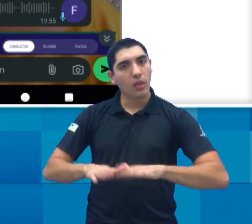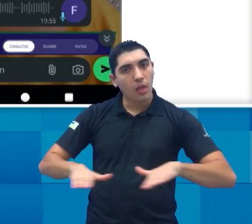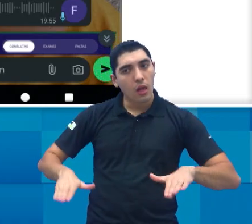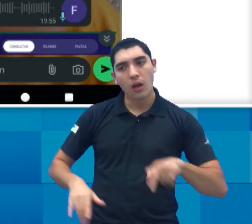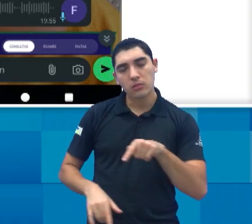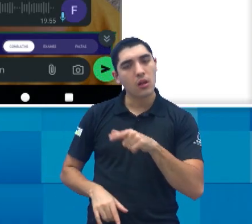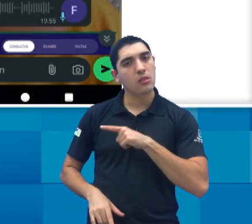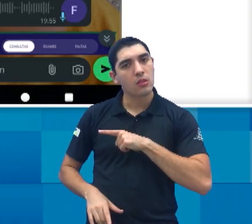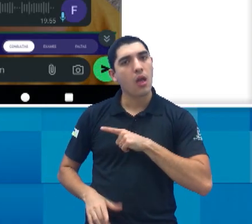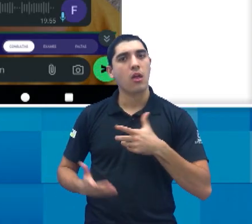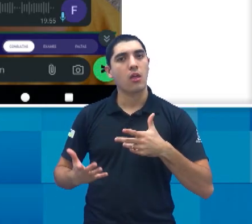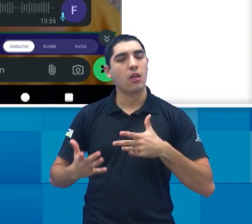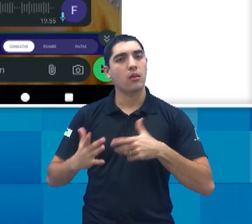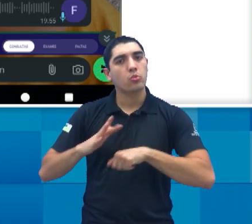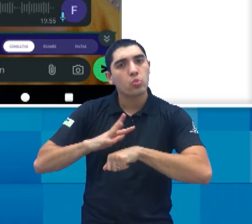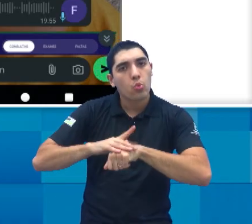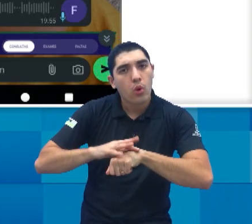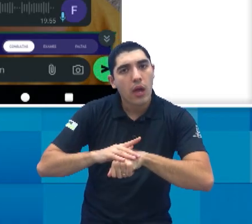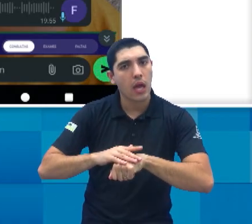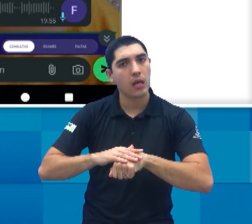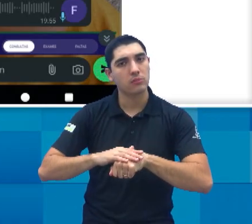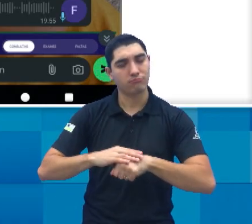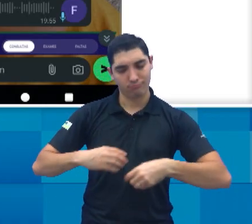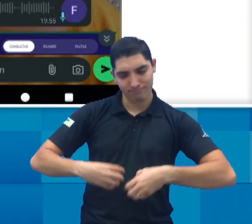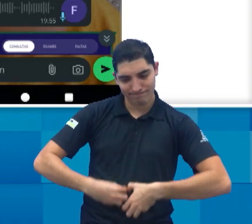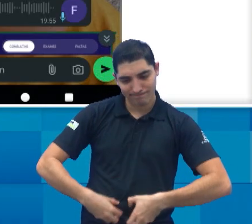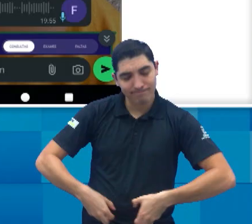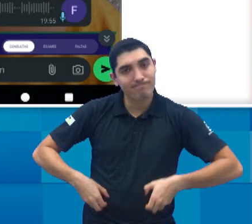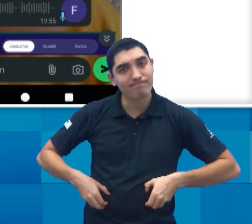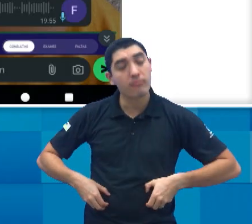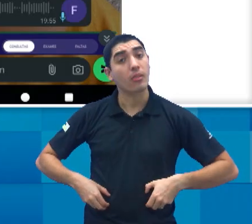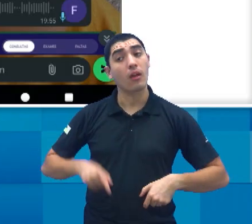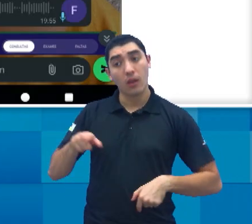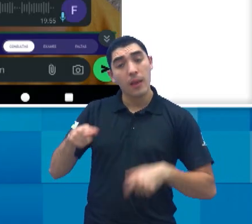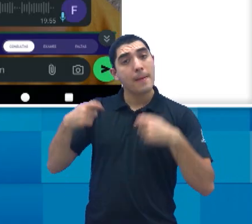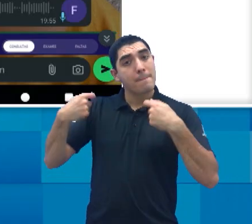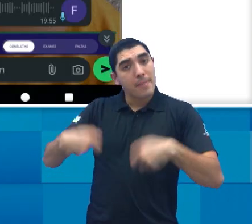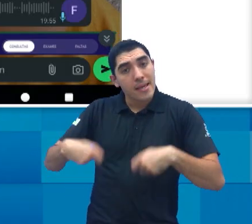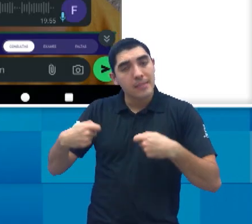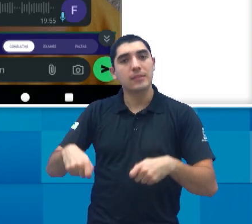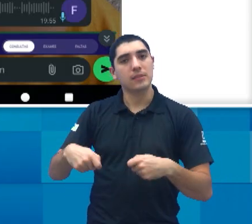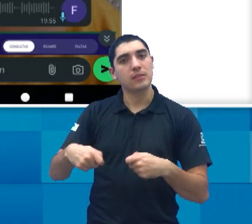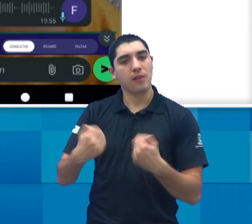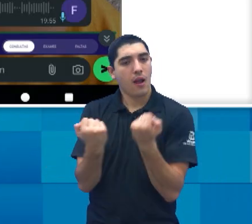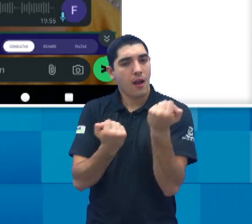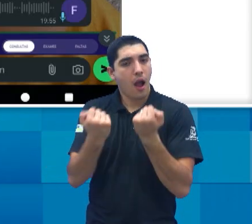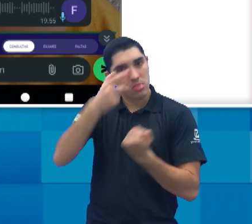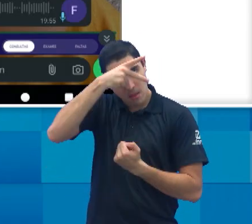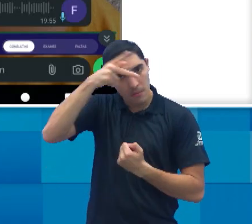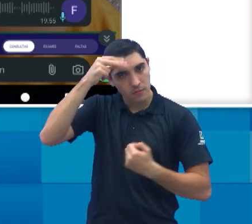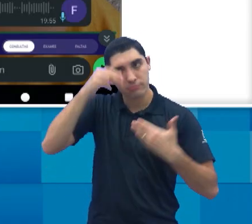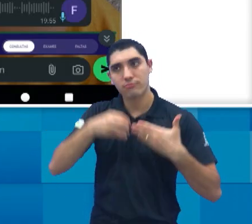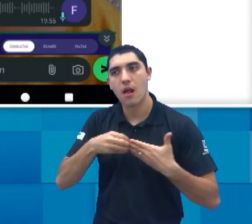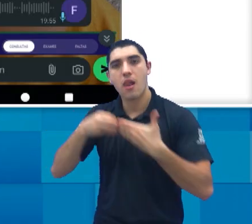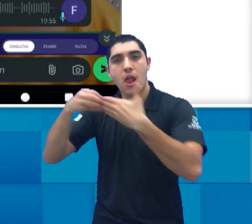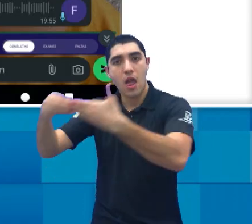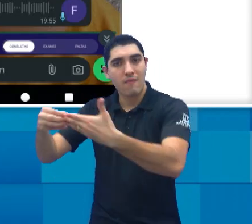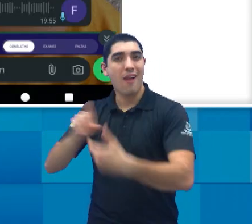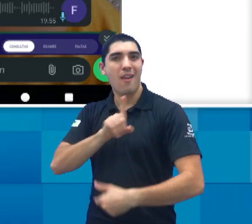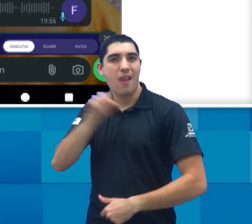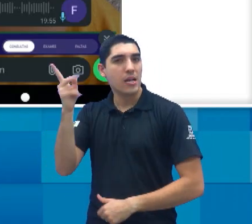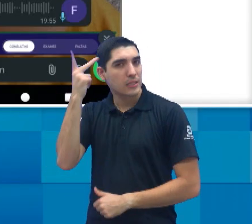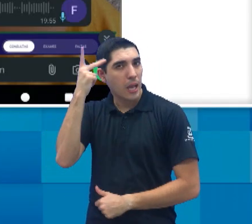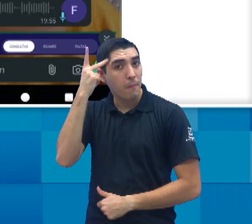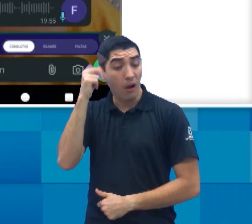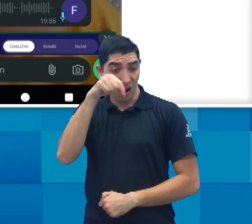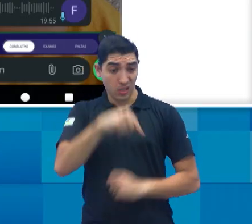crônica, renal, que precisa do transporte público para levar até São Paulo, porque São José não faz esse serviço. E eu quero aqui